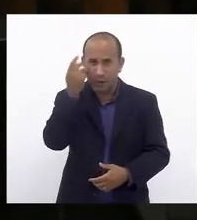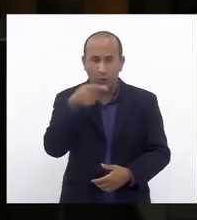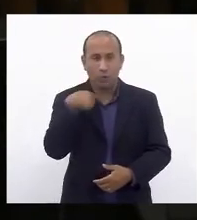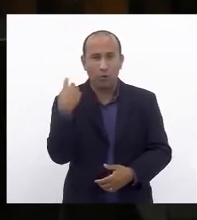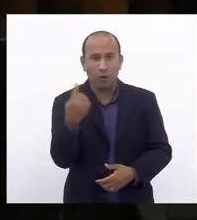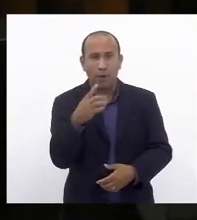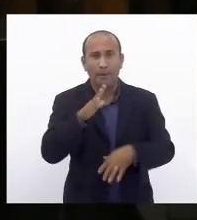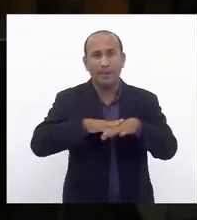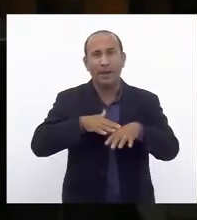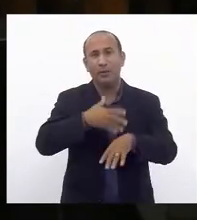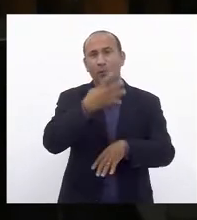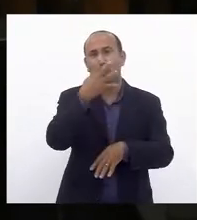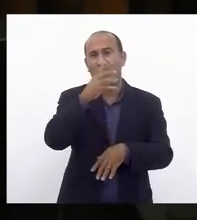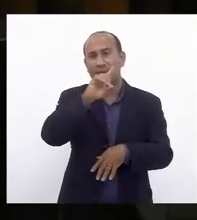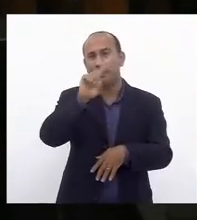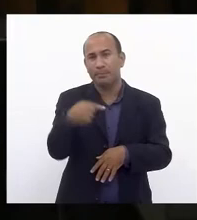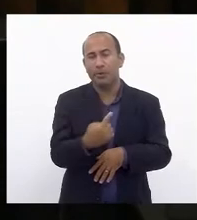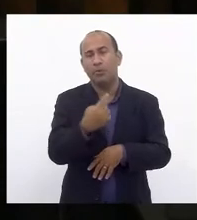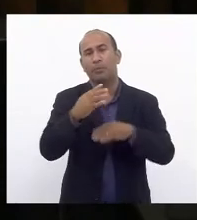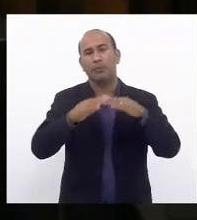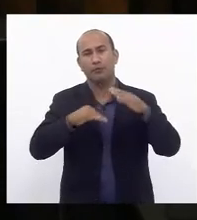mil funcionários públicos.